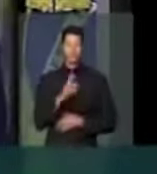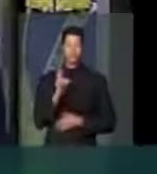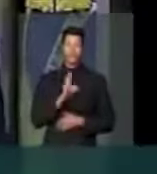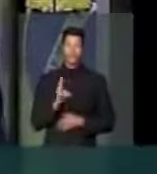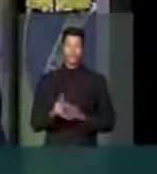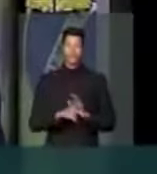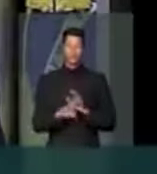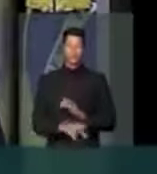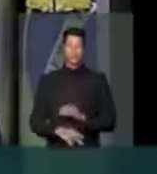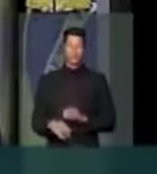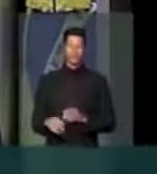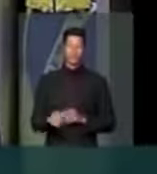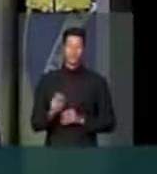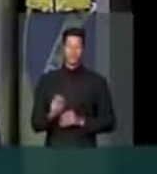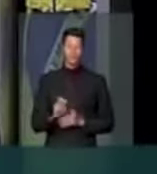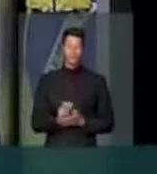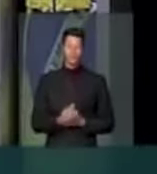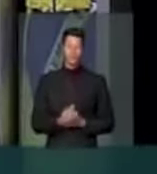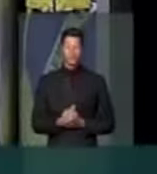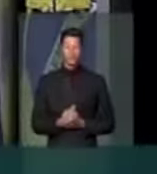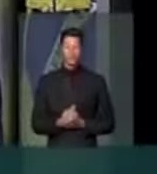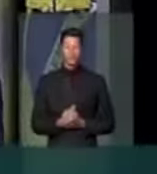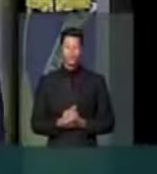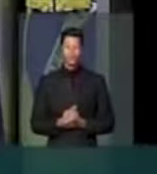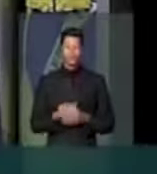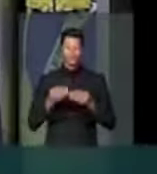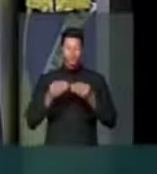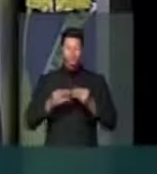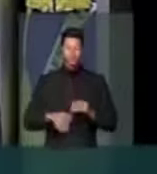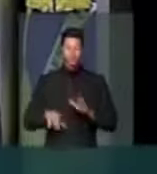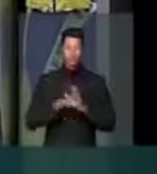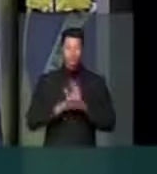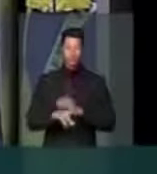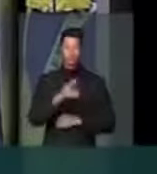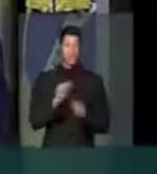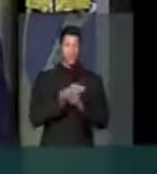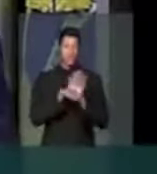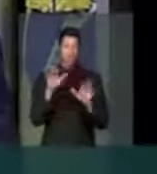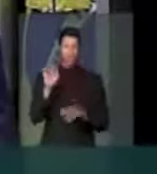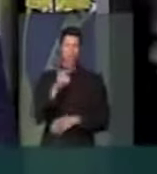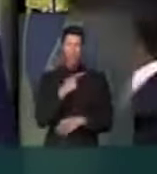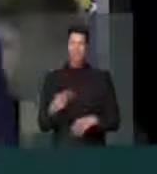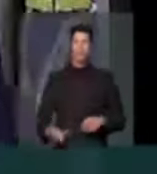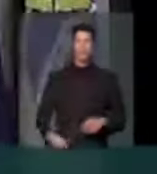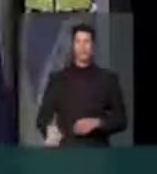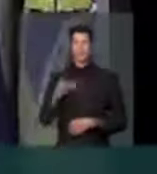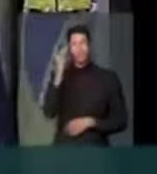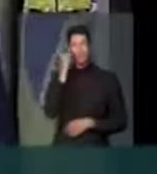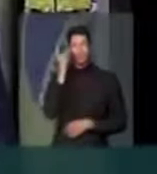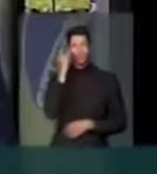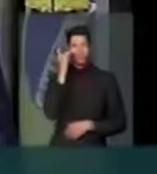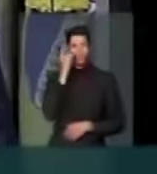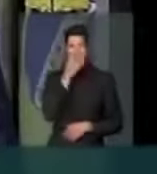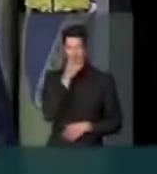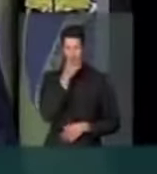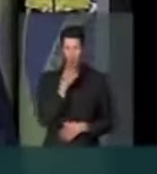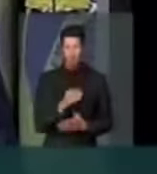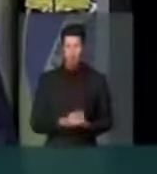reais, operações que ferem a lei de responsabilidade fiscal. A presidente da República